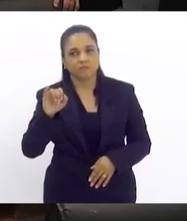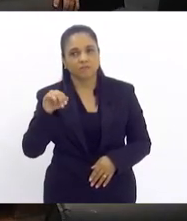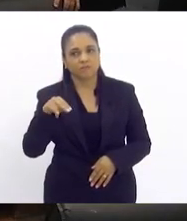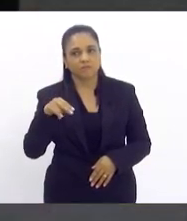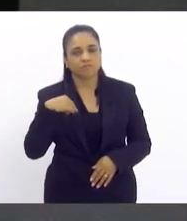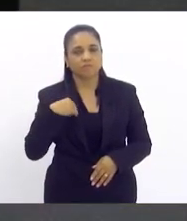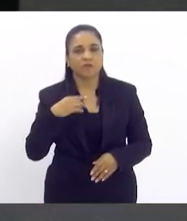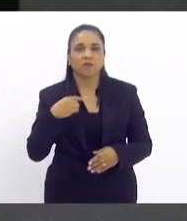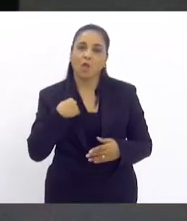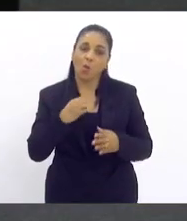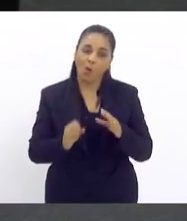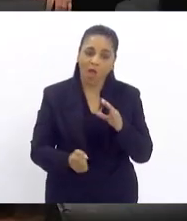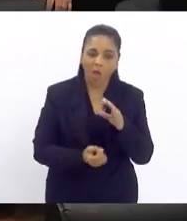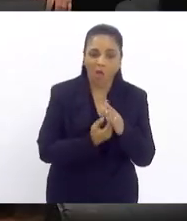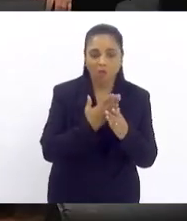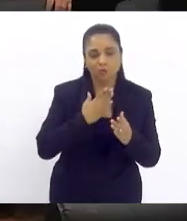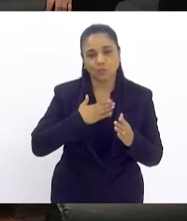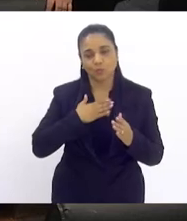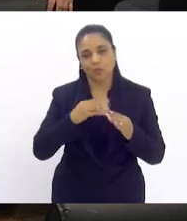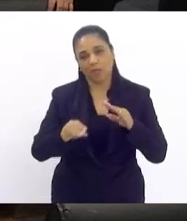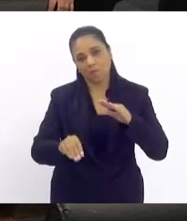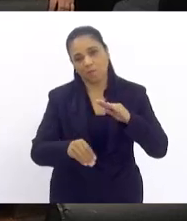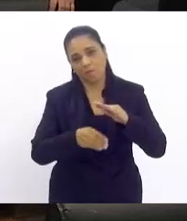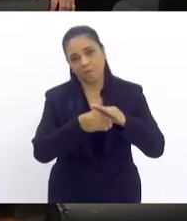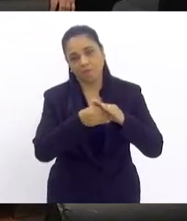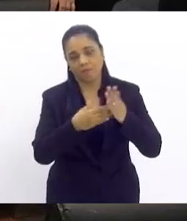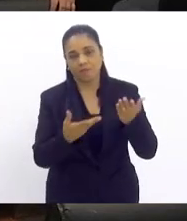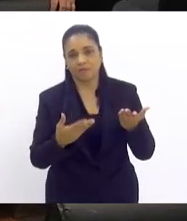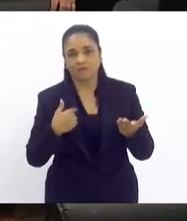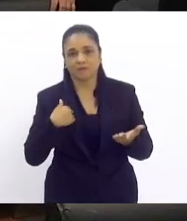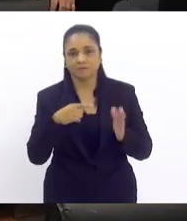Sou autor da emenda, senhor presidente. Ah, perdão, Flávio.